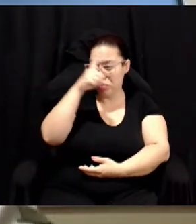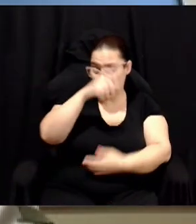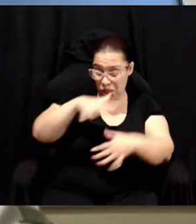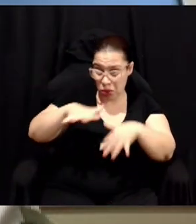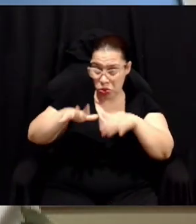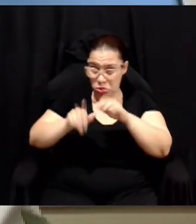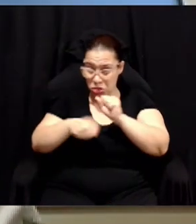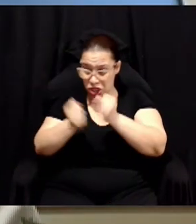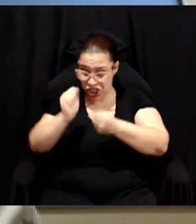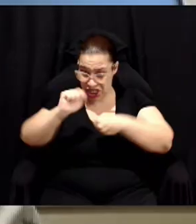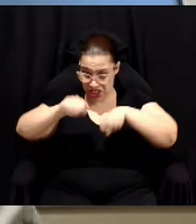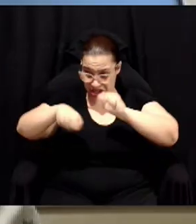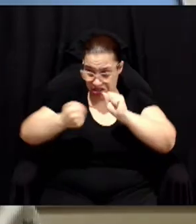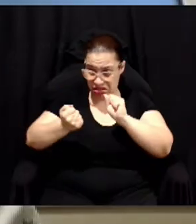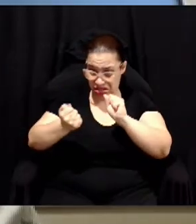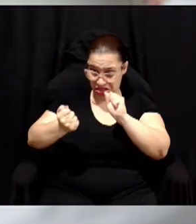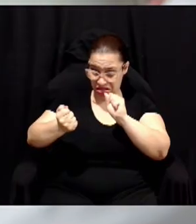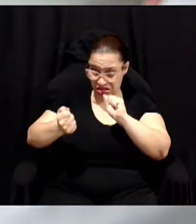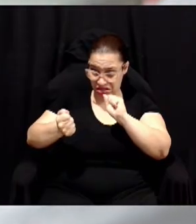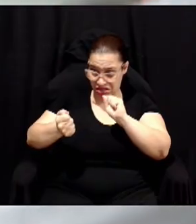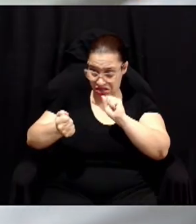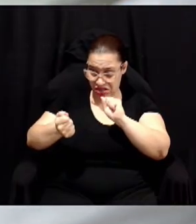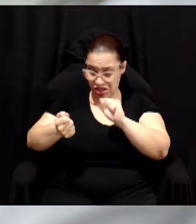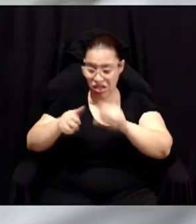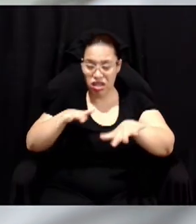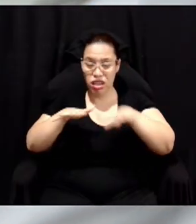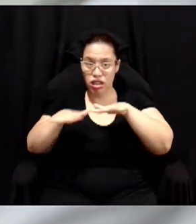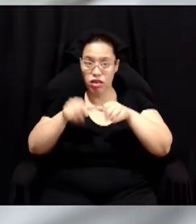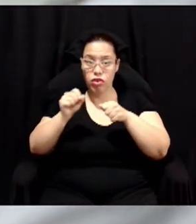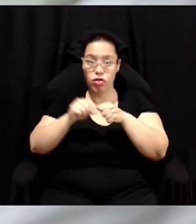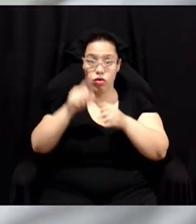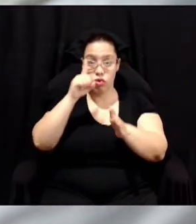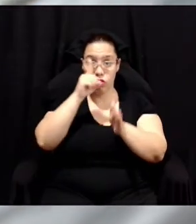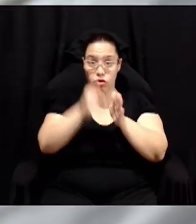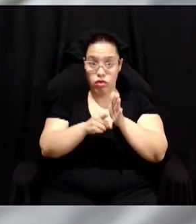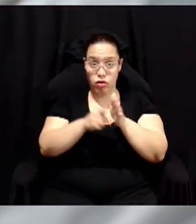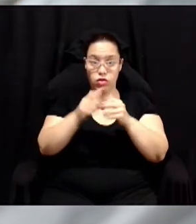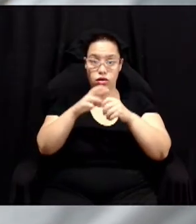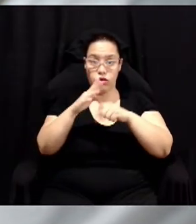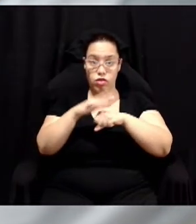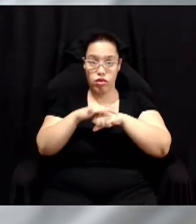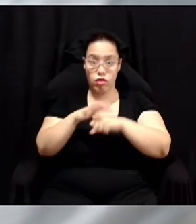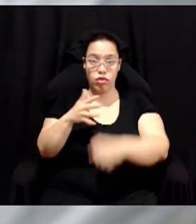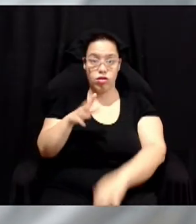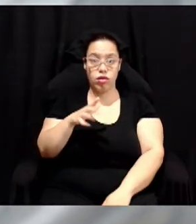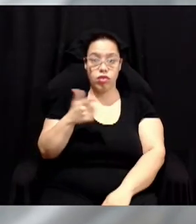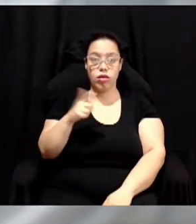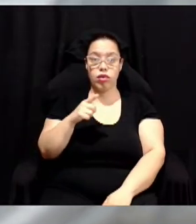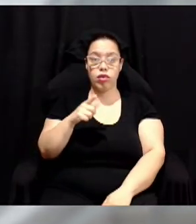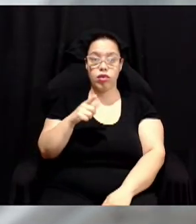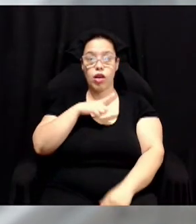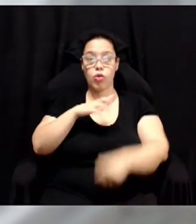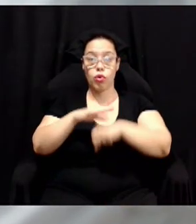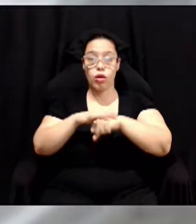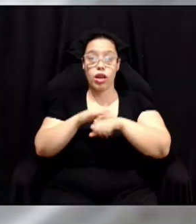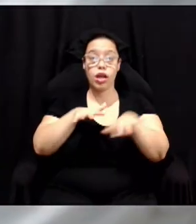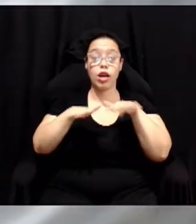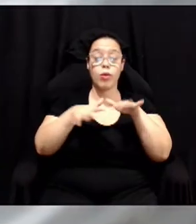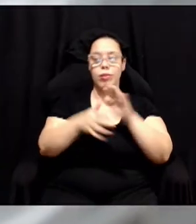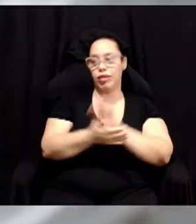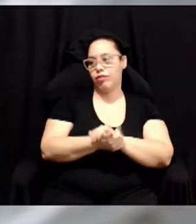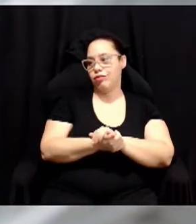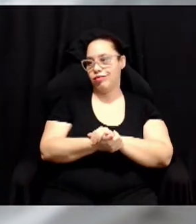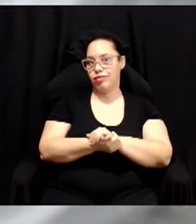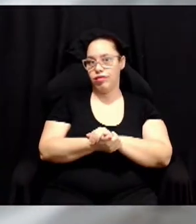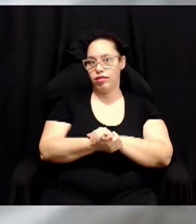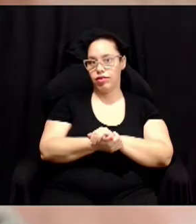ou seja, a pessoa naquele momento faz o diagnóstico da doença de Parkinson, mas ela não tem a doença de Parkinson naquele momento. Provavelmente